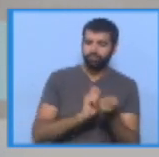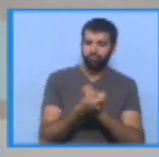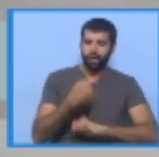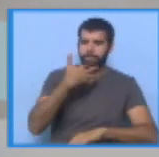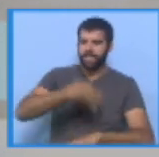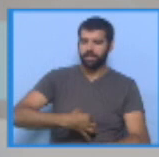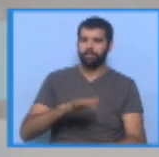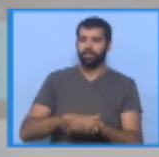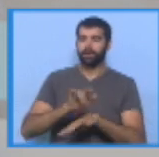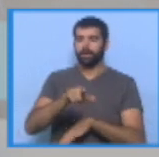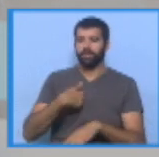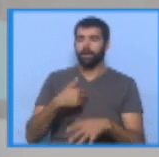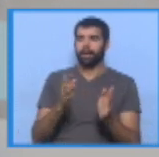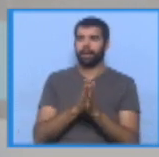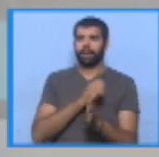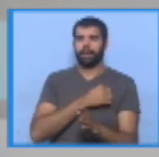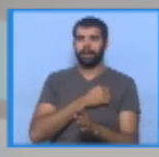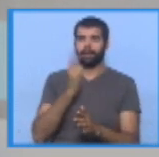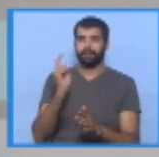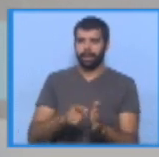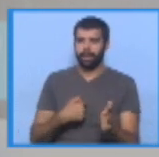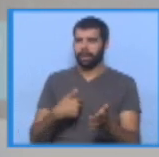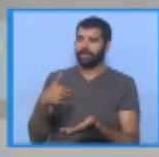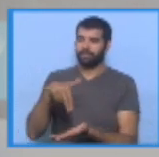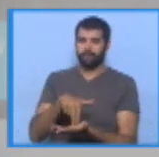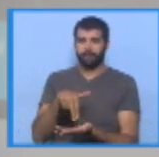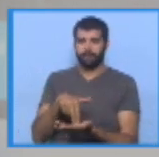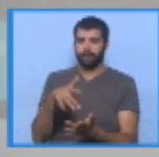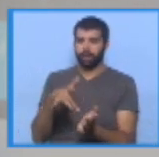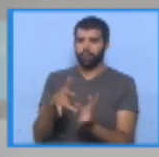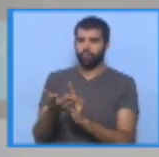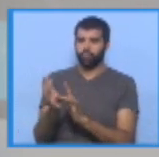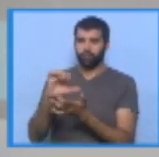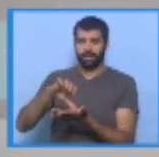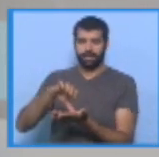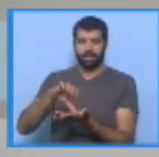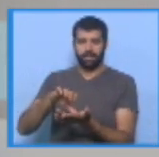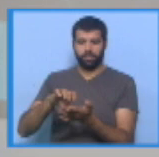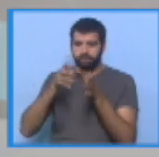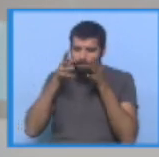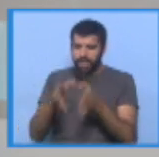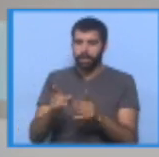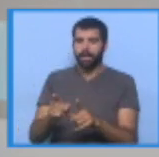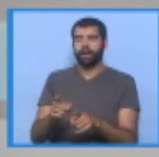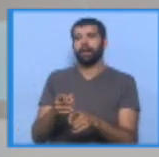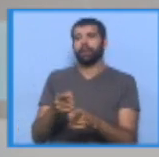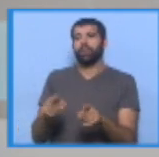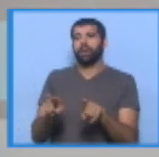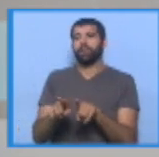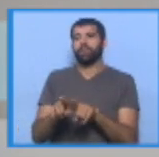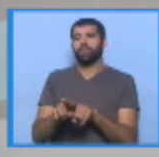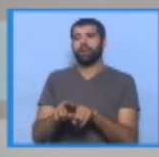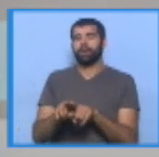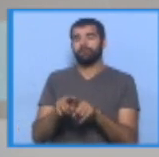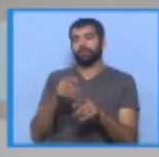por isso que a Igreja tem de ser uma cristopresença, uma cristovivência, e isso passa por incorporar toda